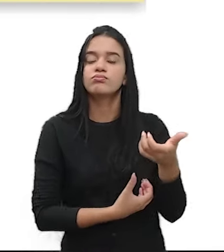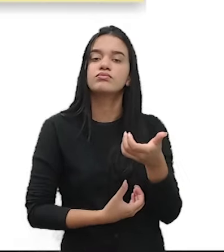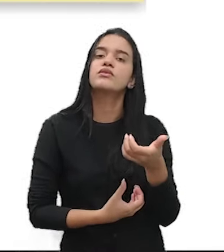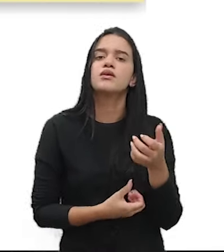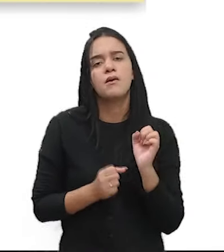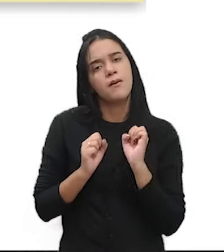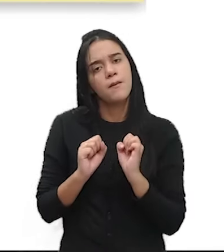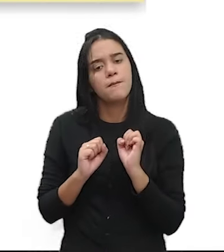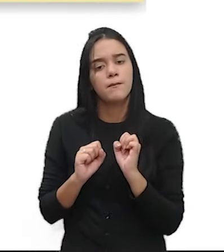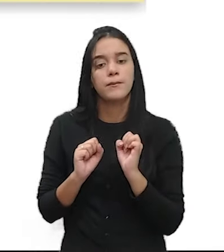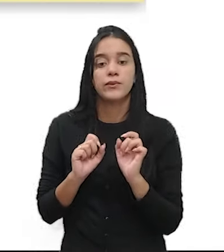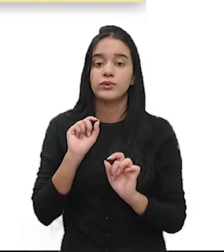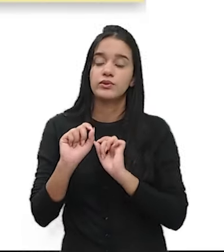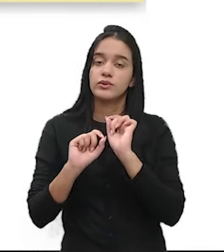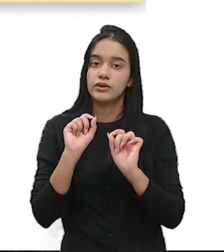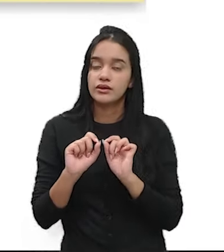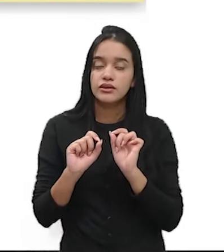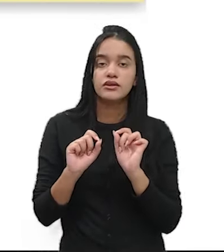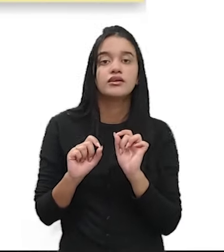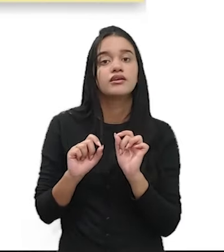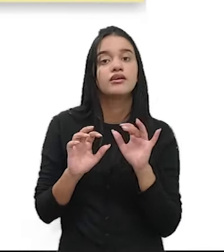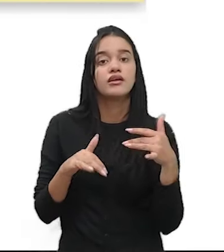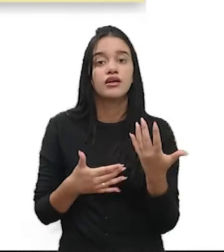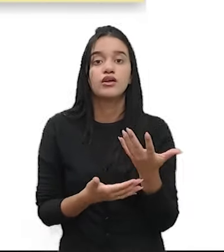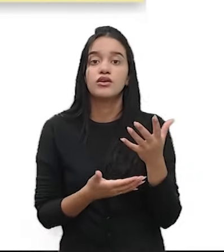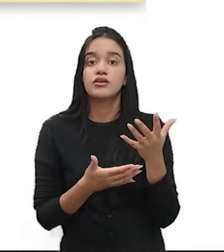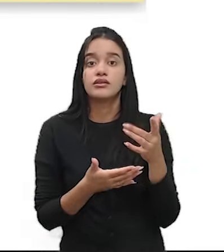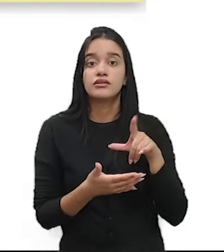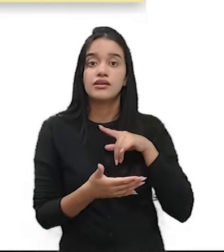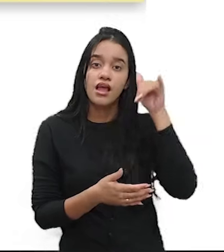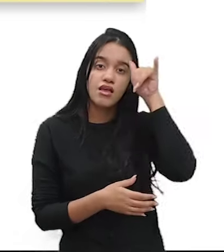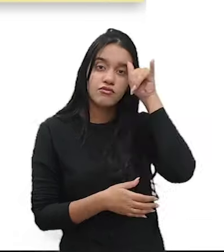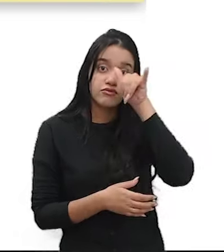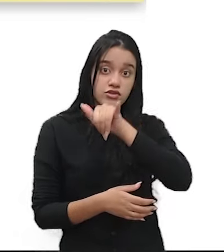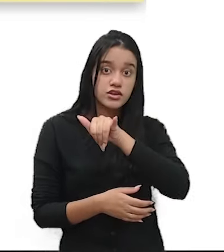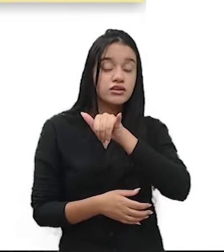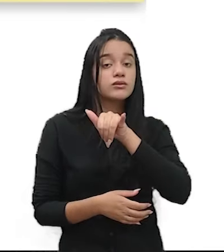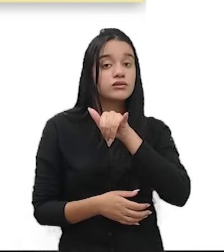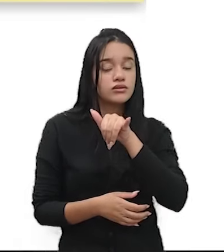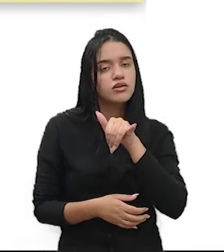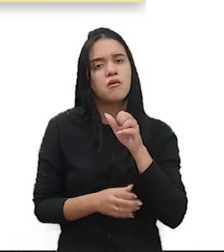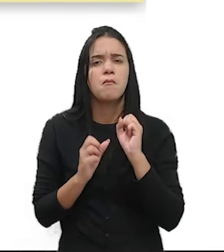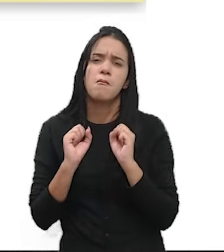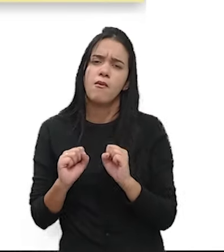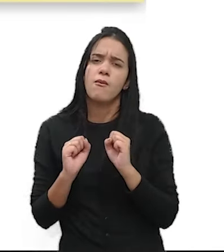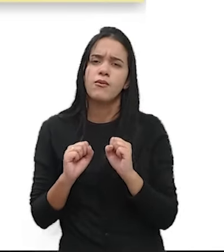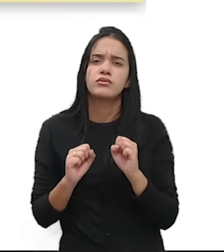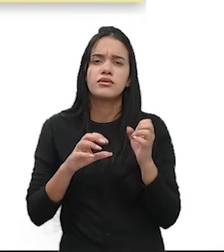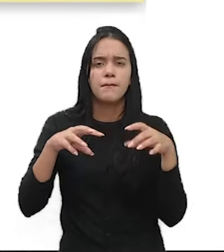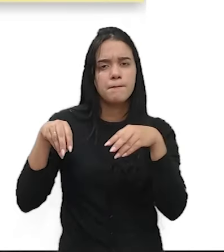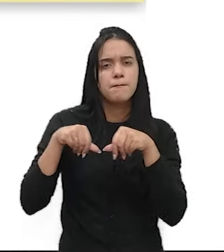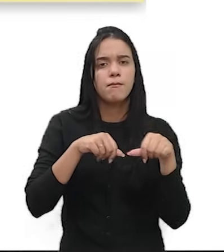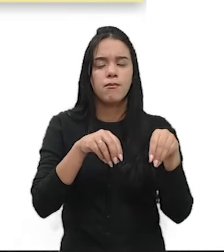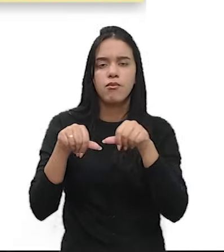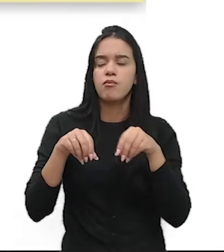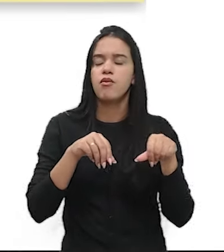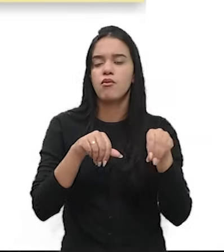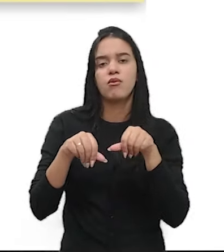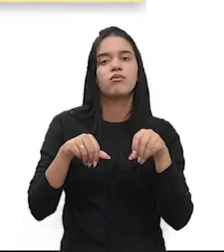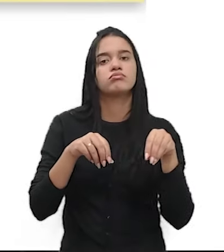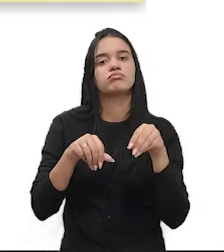quanto ao Agente né que é o agente extintor que contém dentro do cilindro né que pode ser de pó químico de água de espuma ou de